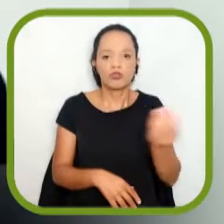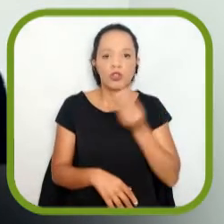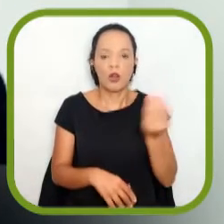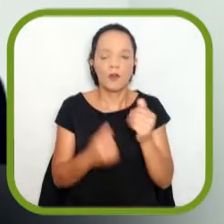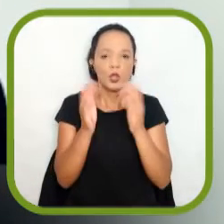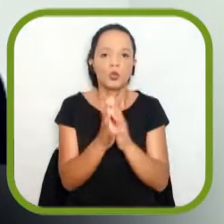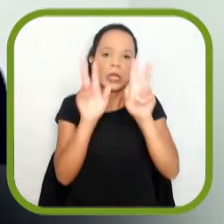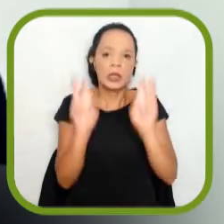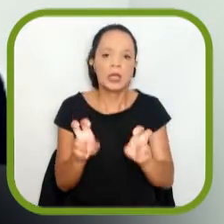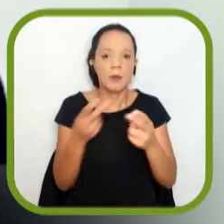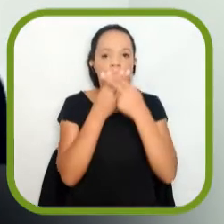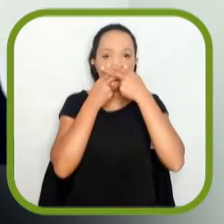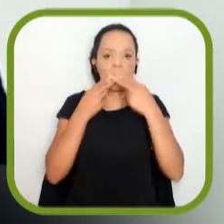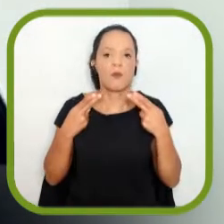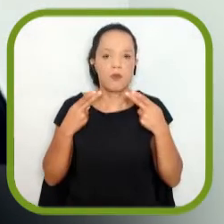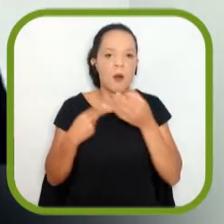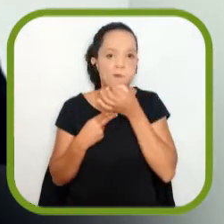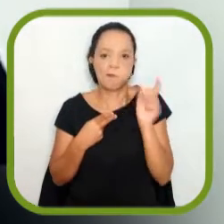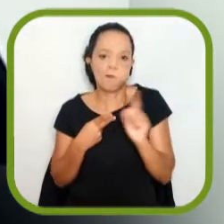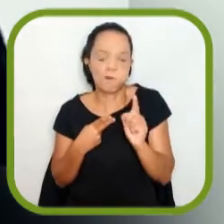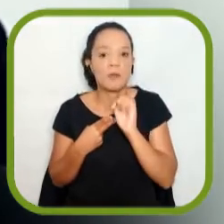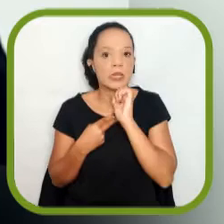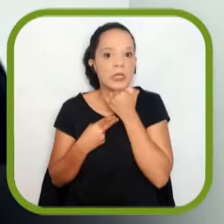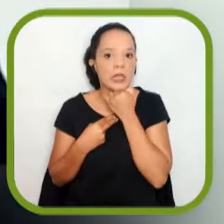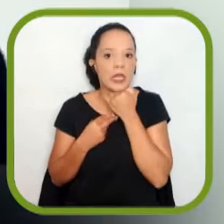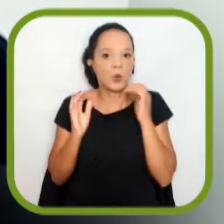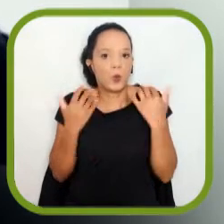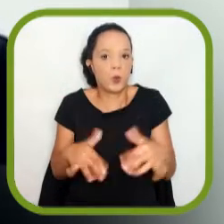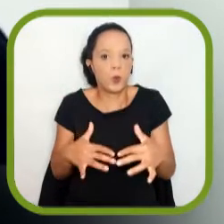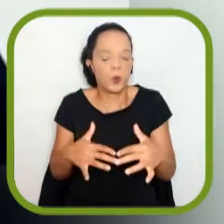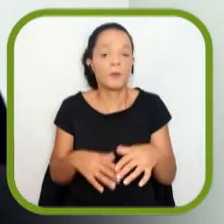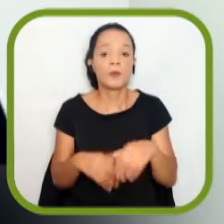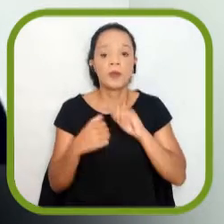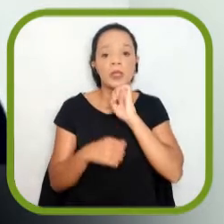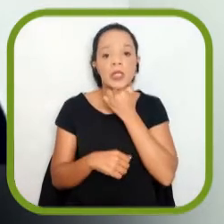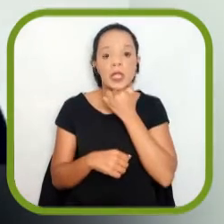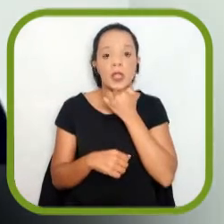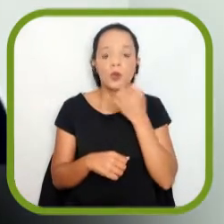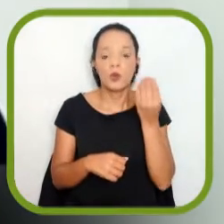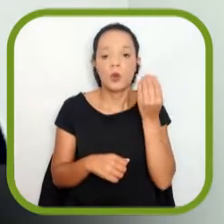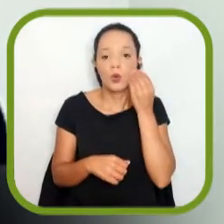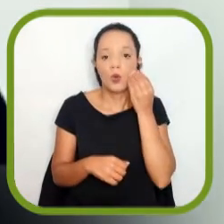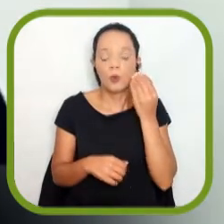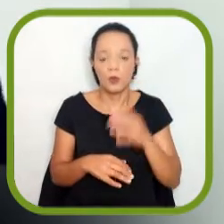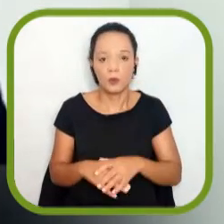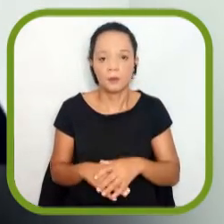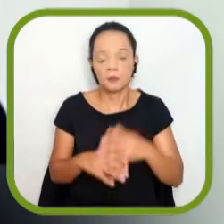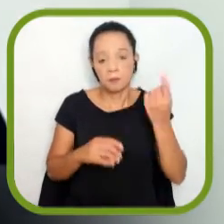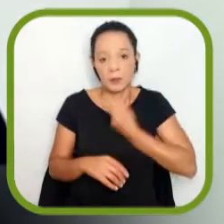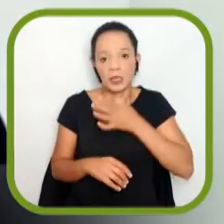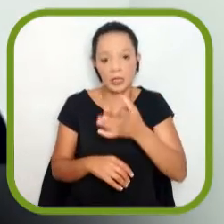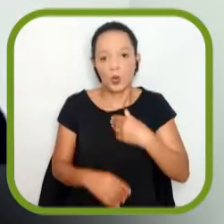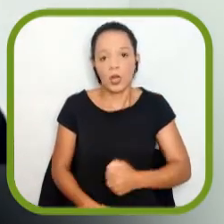nem dos adolescentes. Pura e simplesmente não se falava. Havia um segredo total. Um segredo que era, aliás, comandado, tenho que